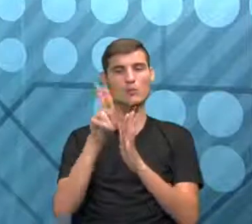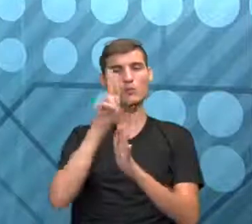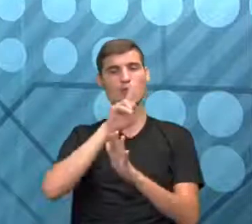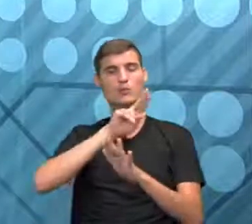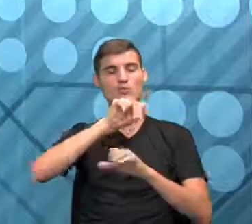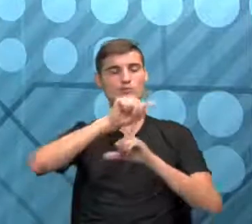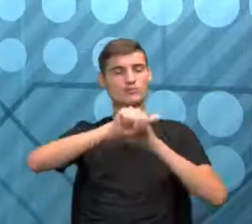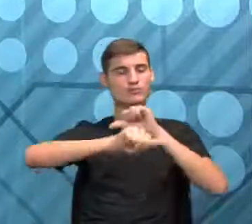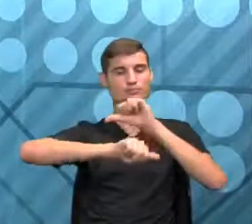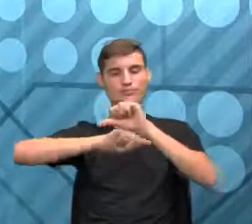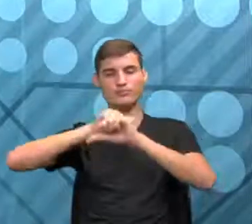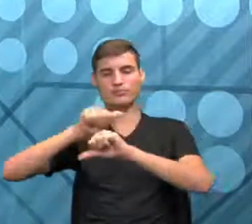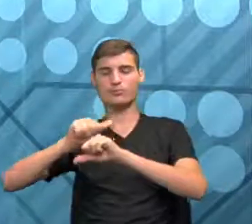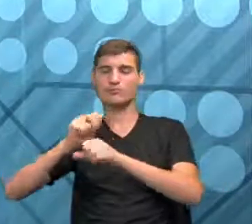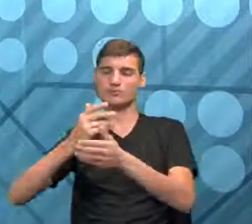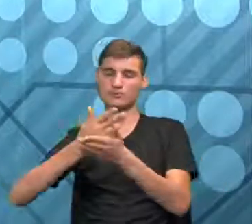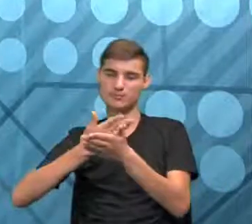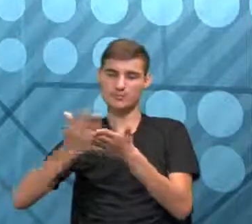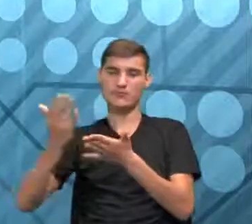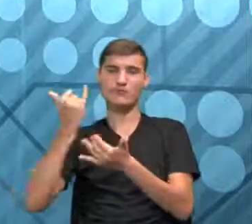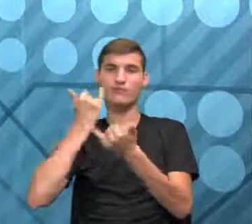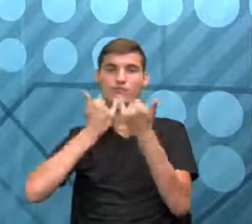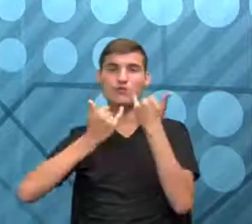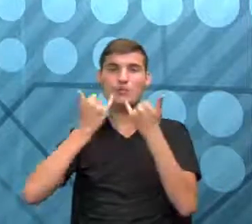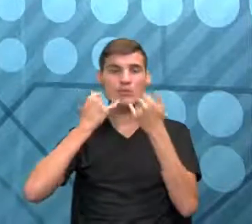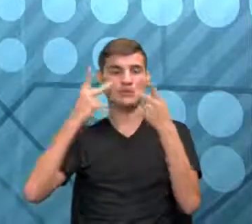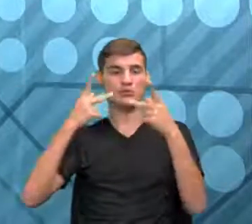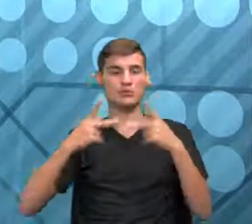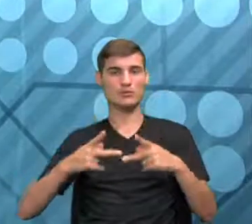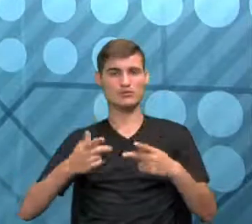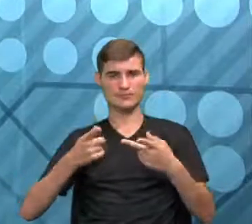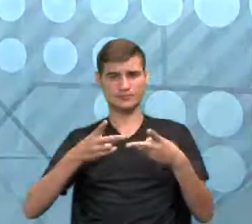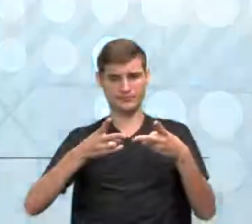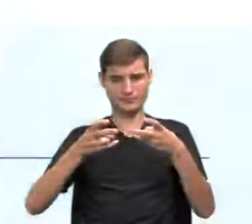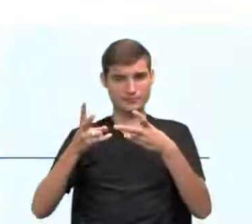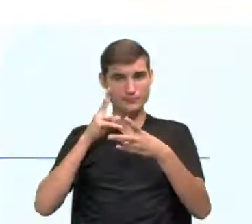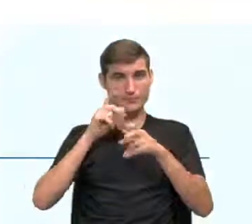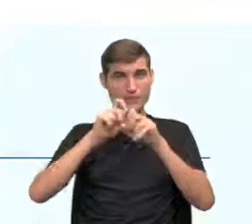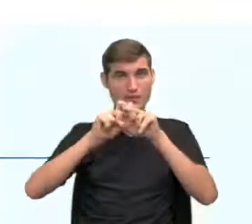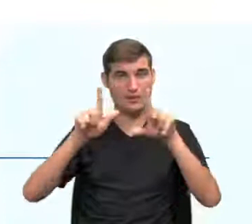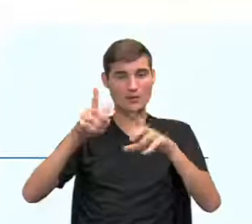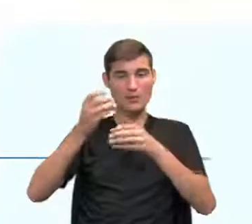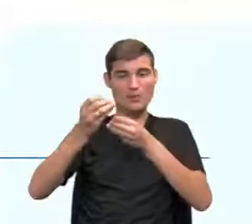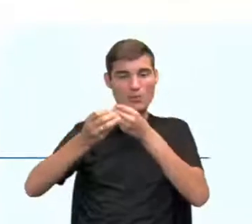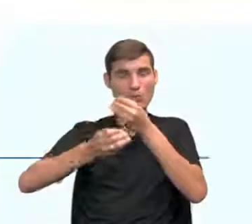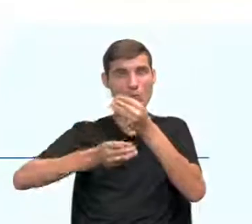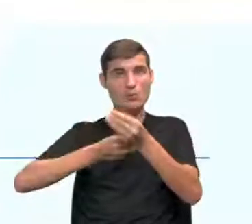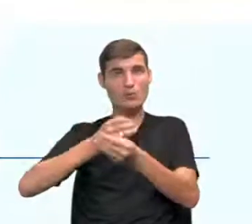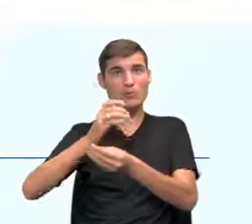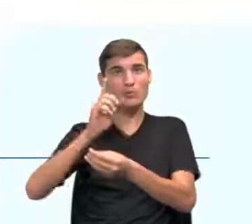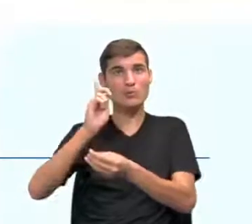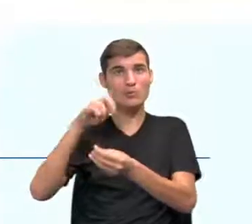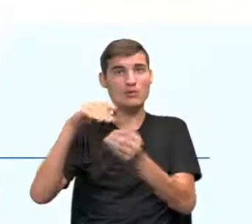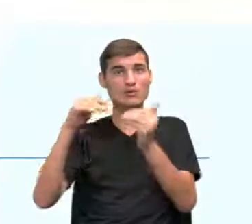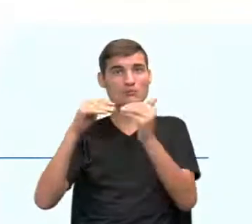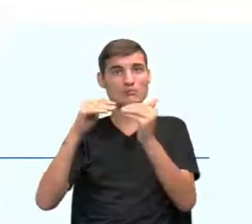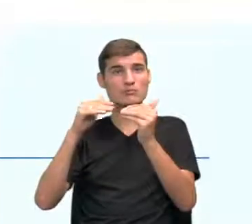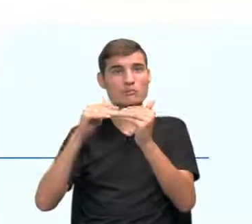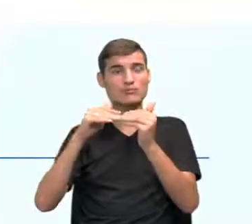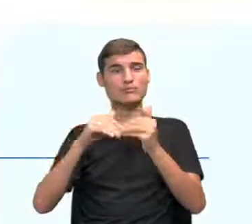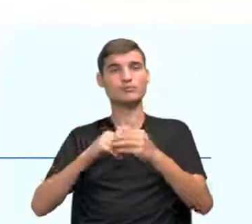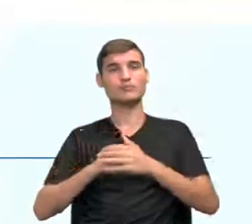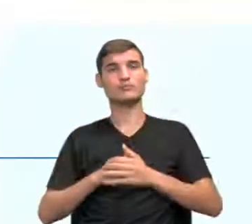esse trem de pulso a partir da informação que eu quiser. Observando aqui no slide, como que pode ser então essa